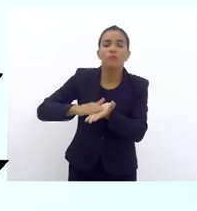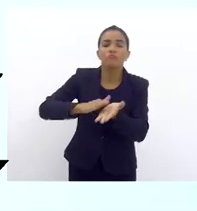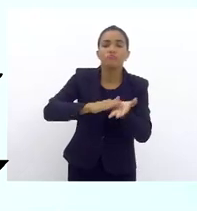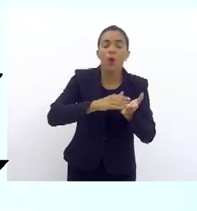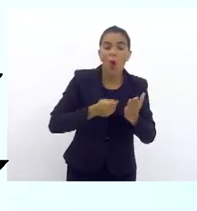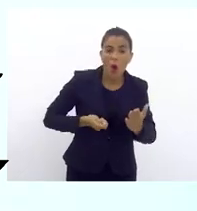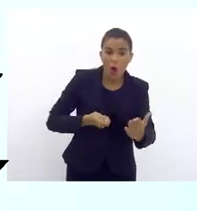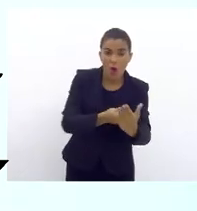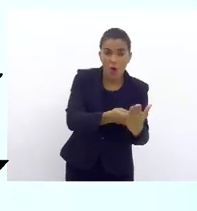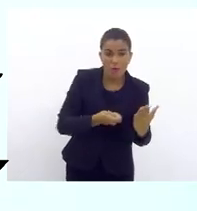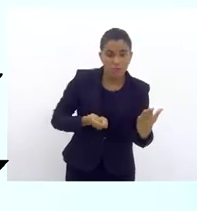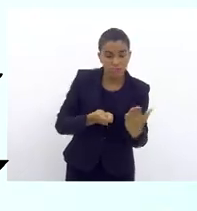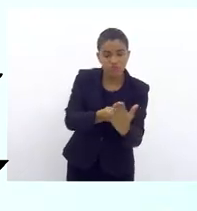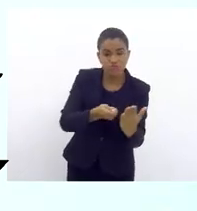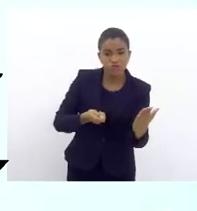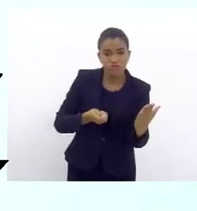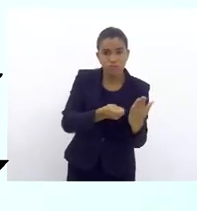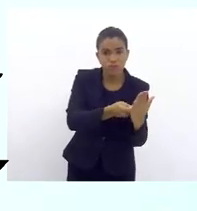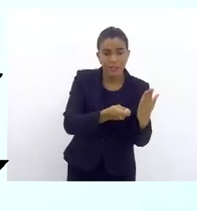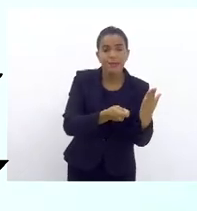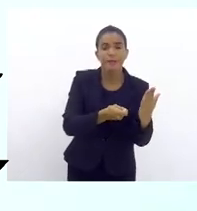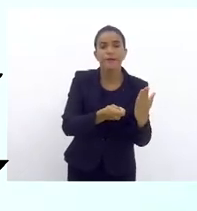obrigam por exemplo a